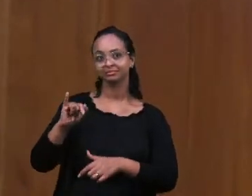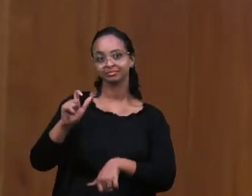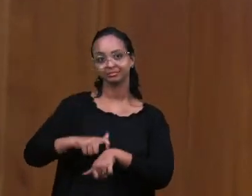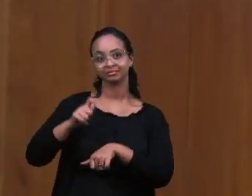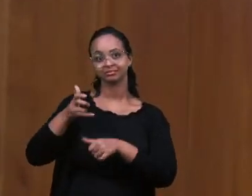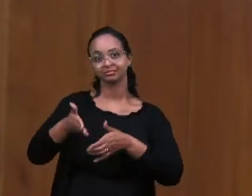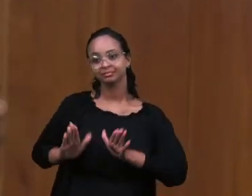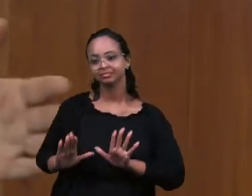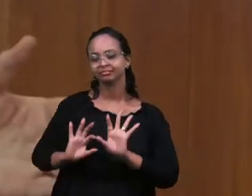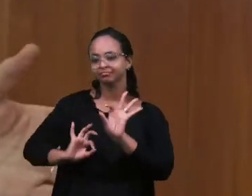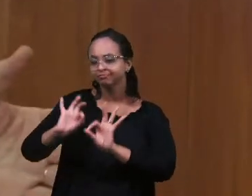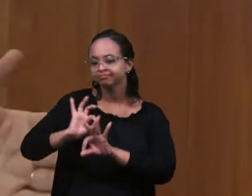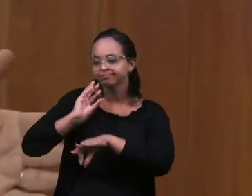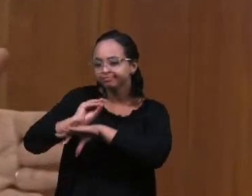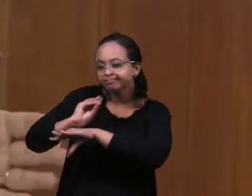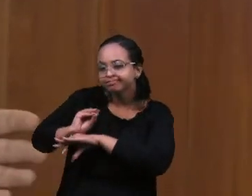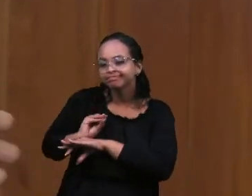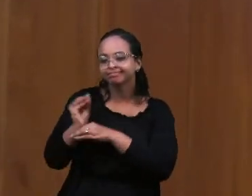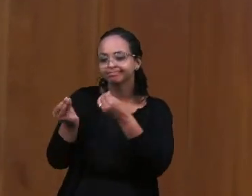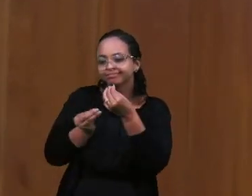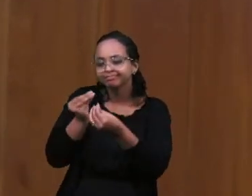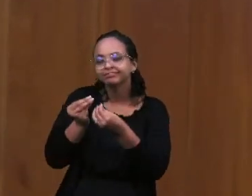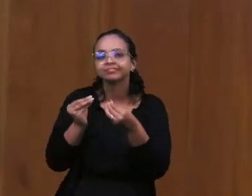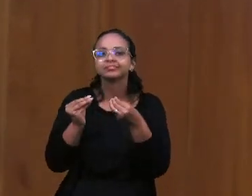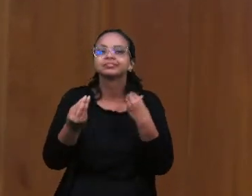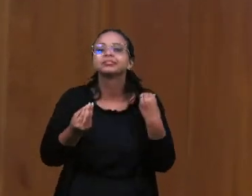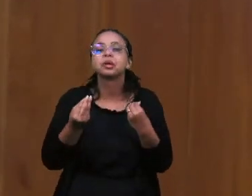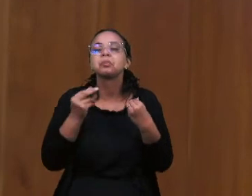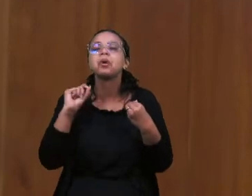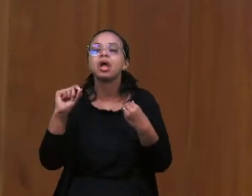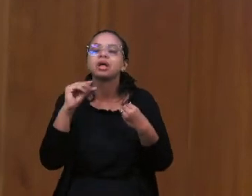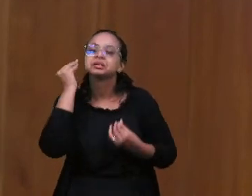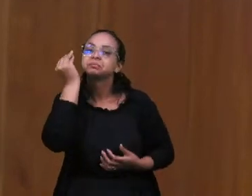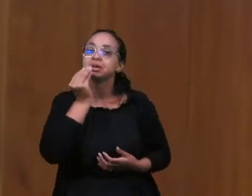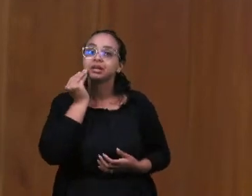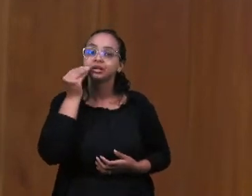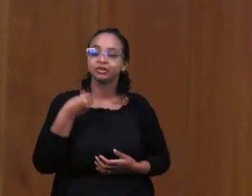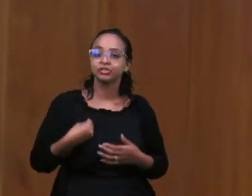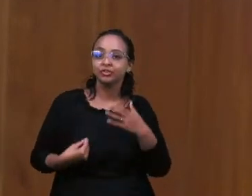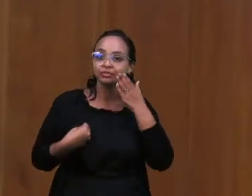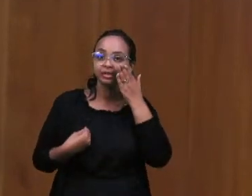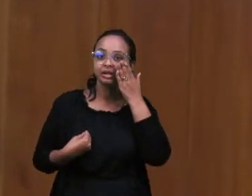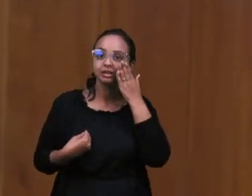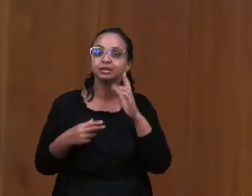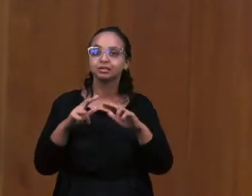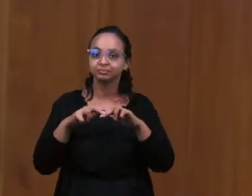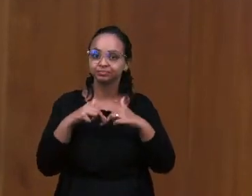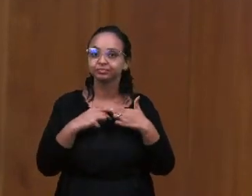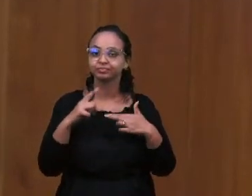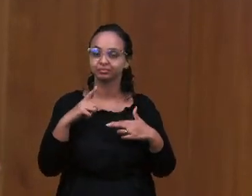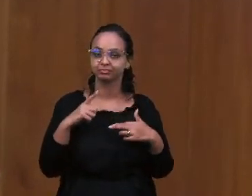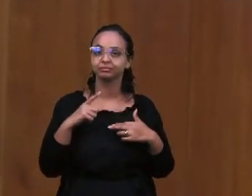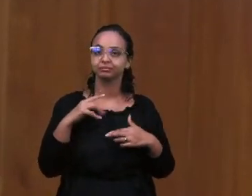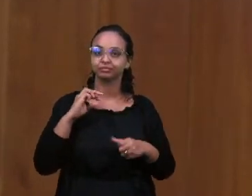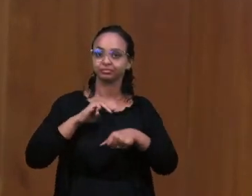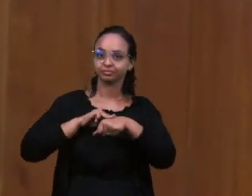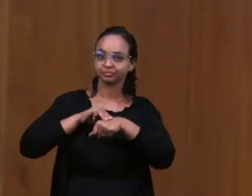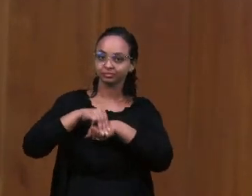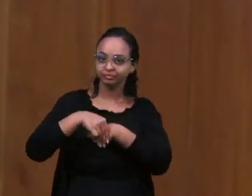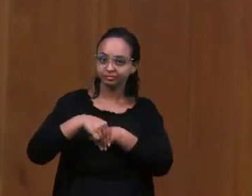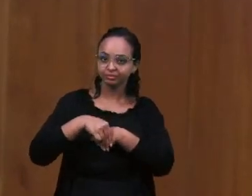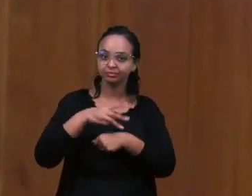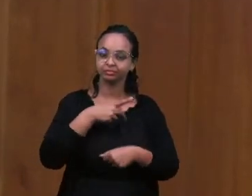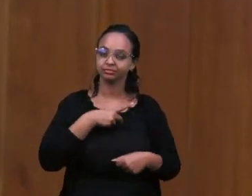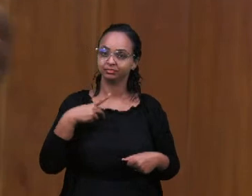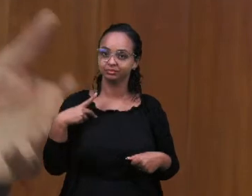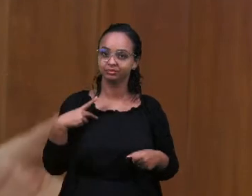ser preparado. Então, as experiências de vida nos trazem, inclusive, ao ministério, além de outras bênçãos que o Senhor nos tem